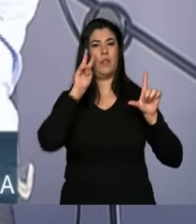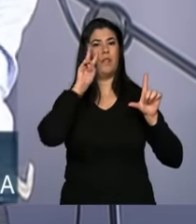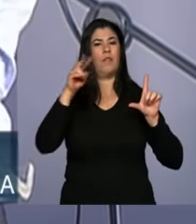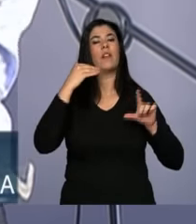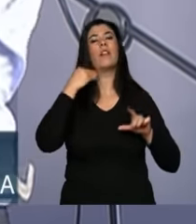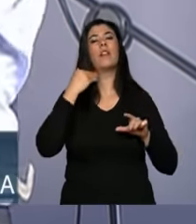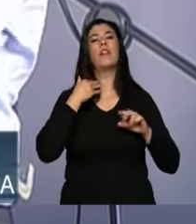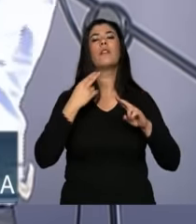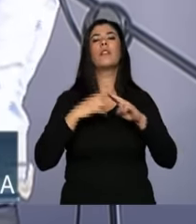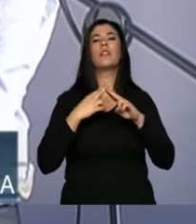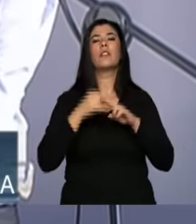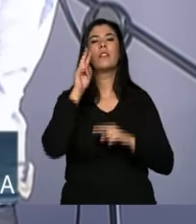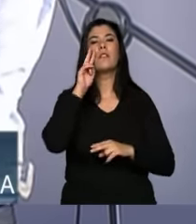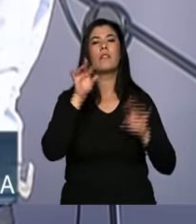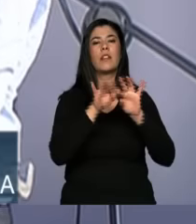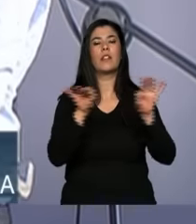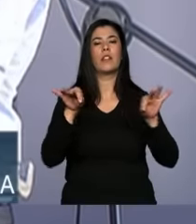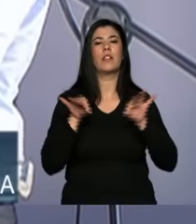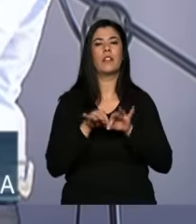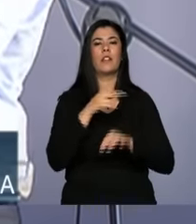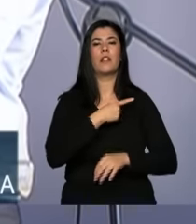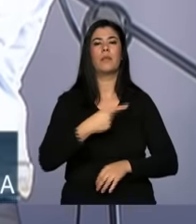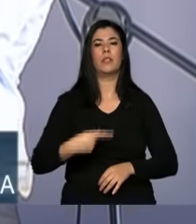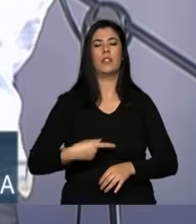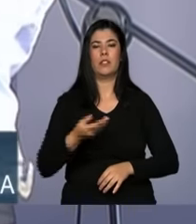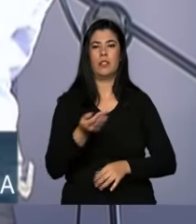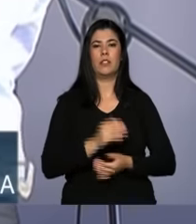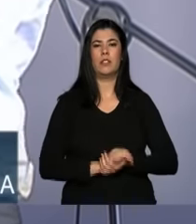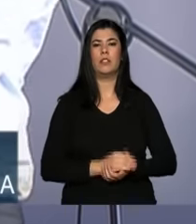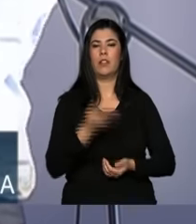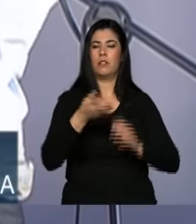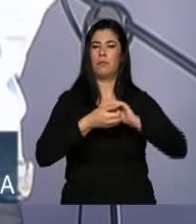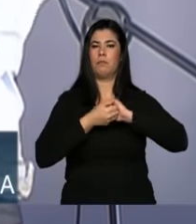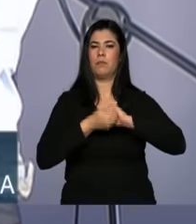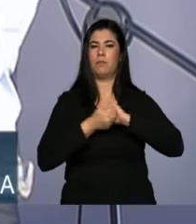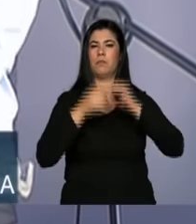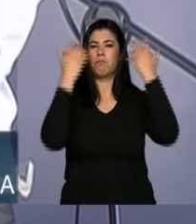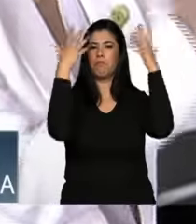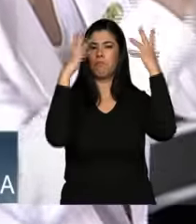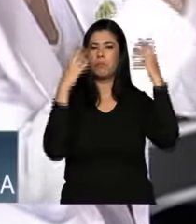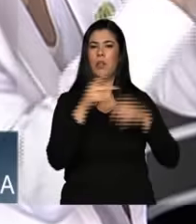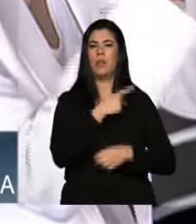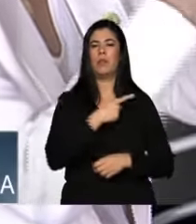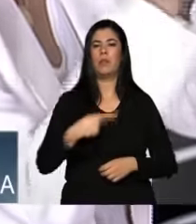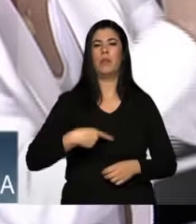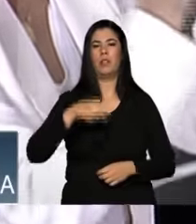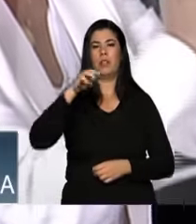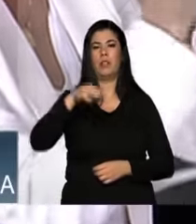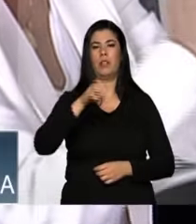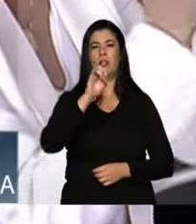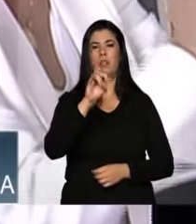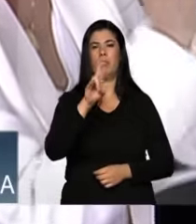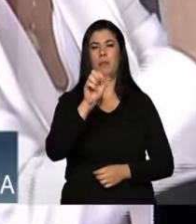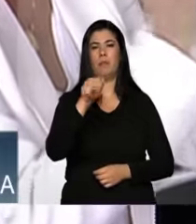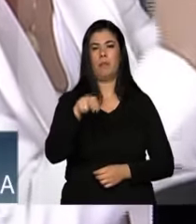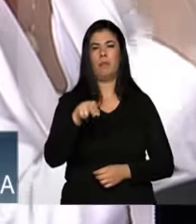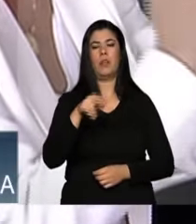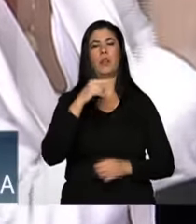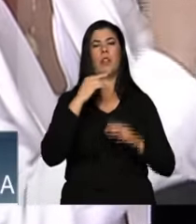ver se está na sala dela, da presidência lá, viu, Miriam? Miriam Belchior, uma salva de palmas para essa mulher presidenta da Caixa,